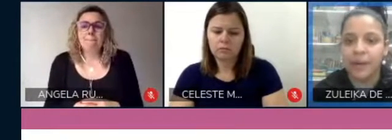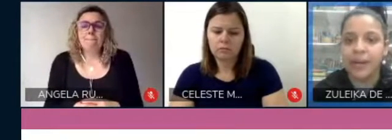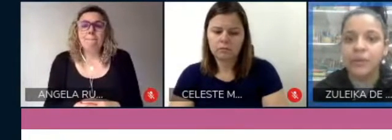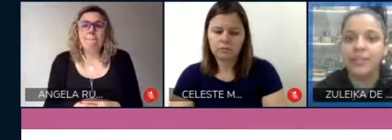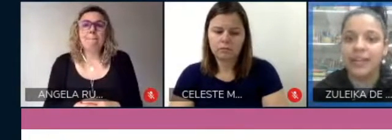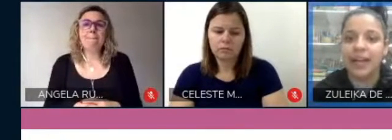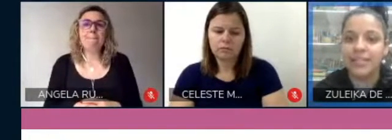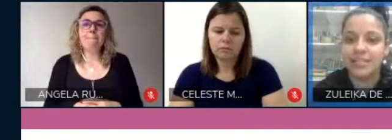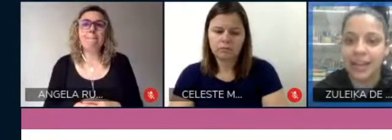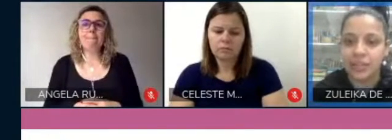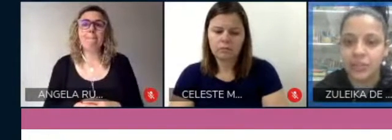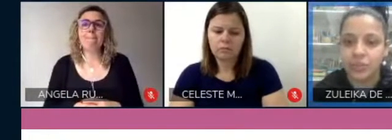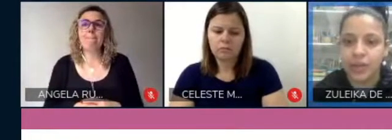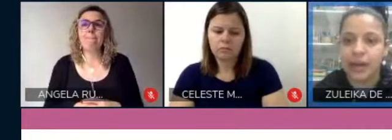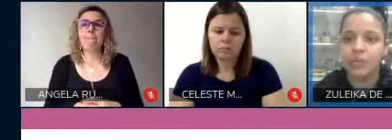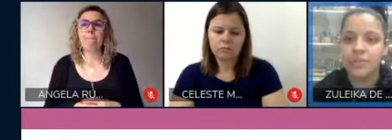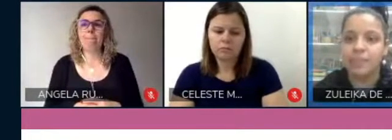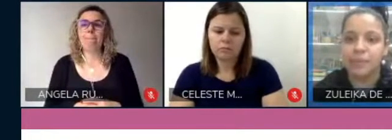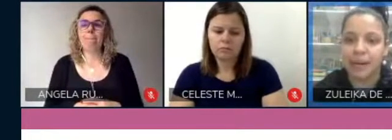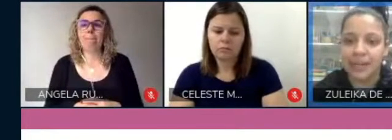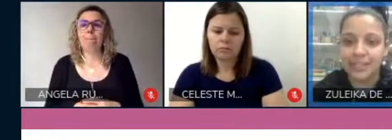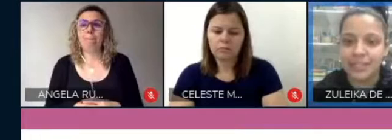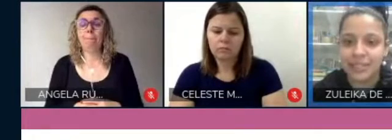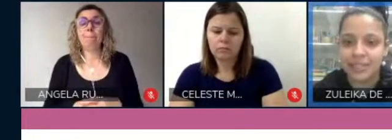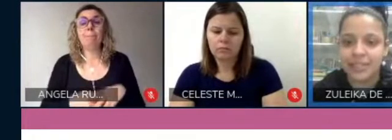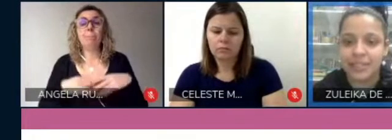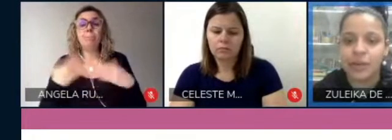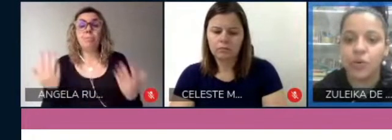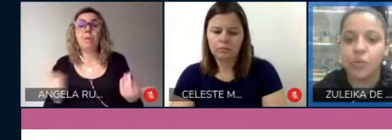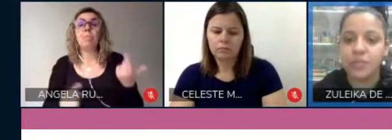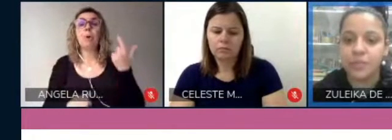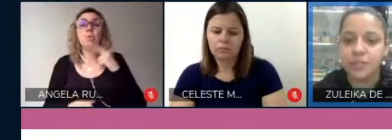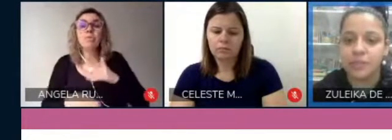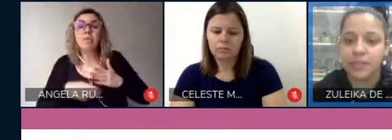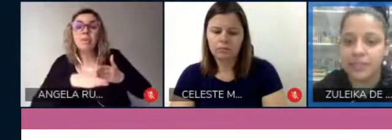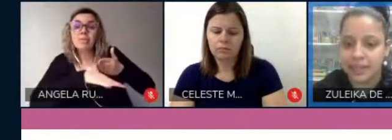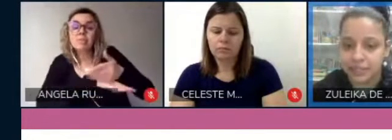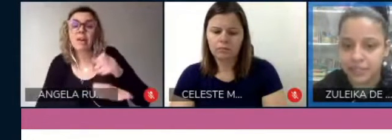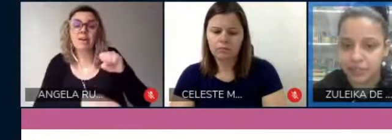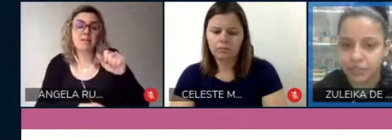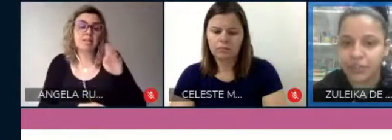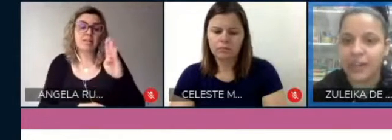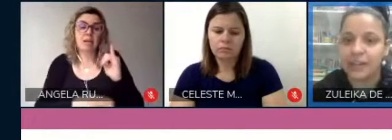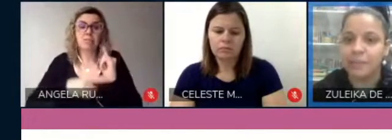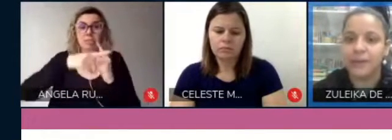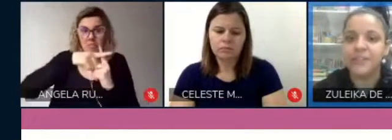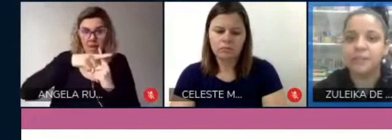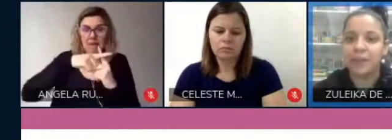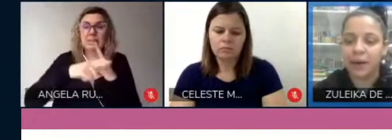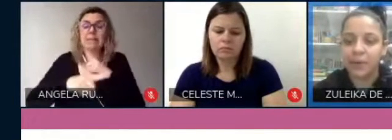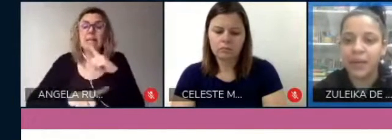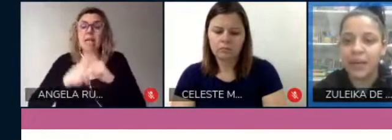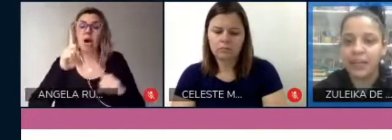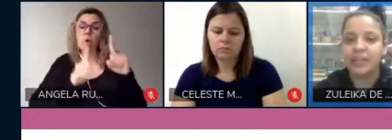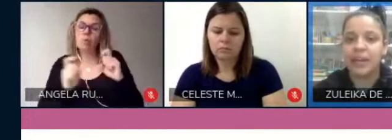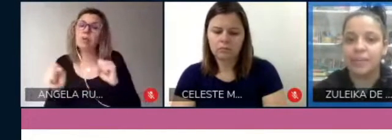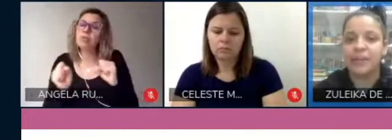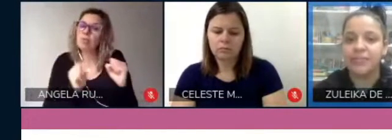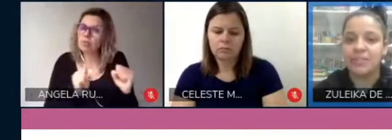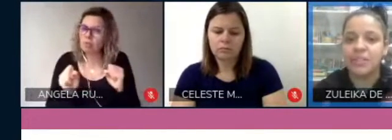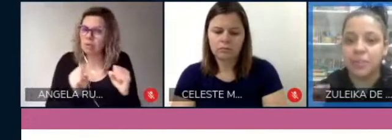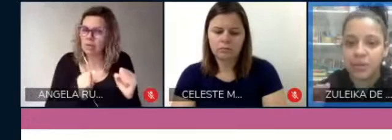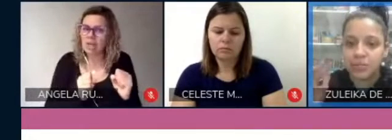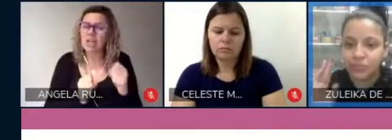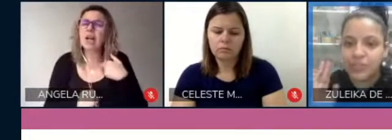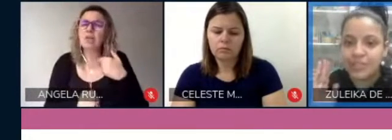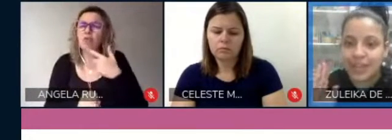Então, para eu ter acesso ao Sabe Mais, existem algumas possibilidades. Eu vou falar da principal, que